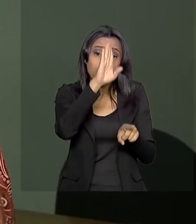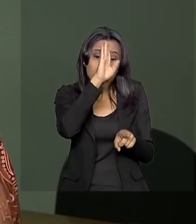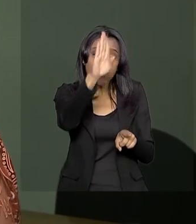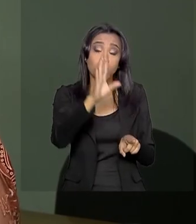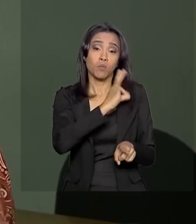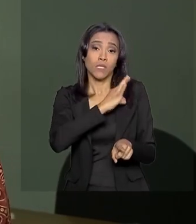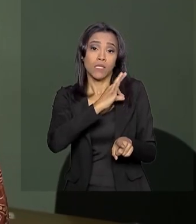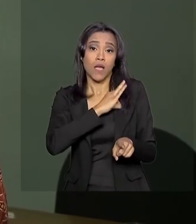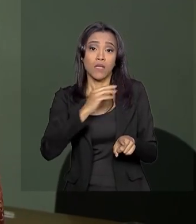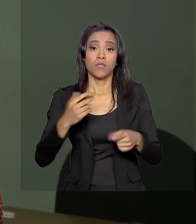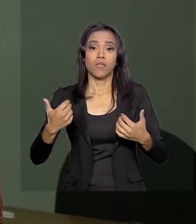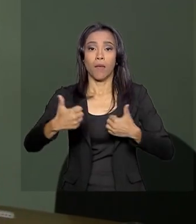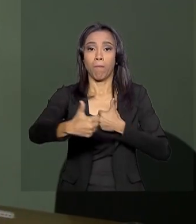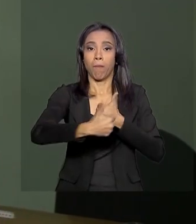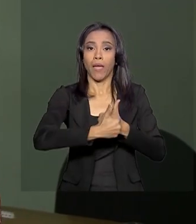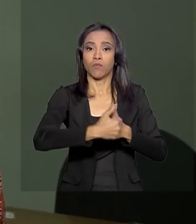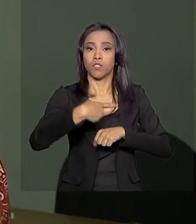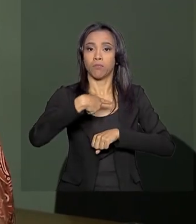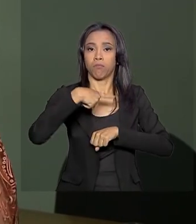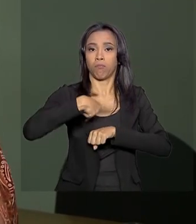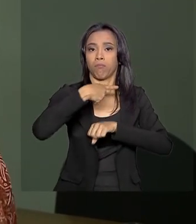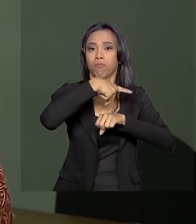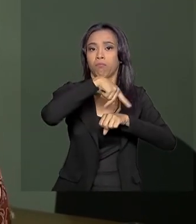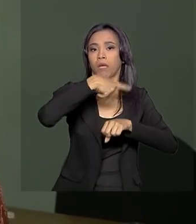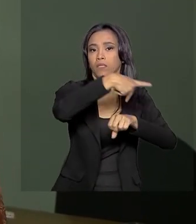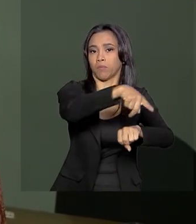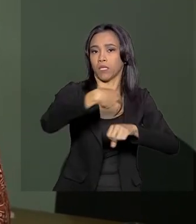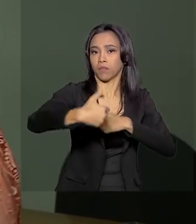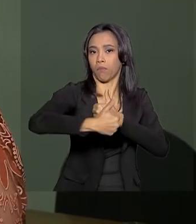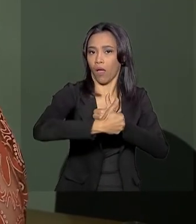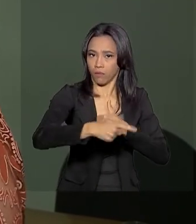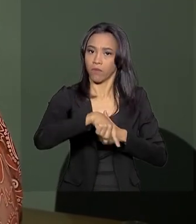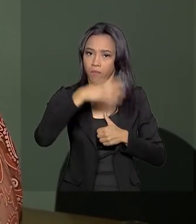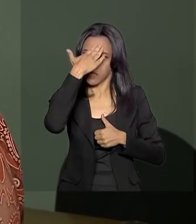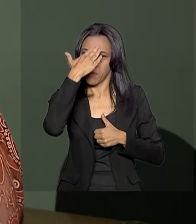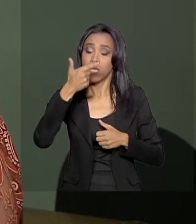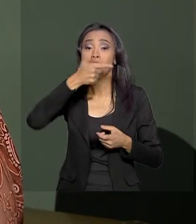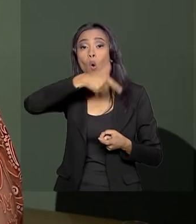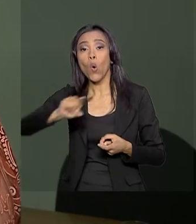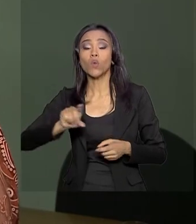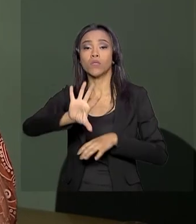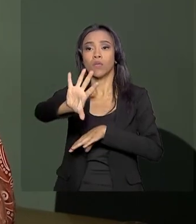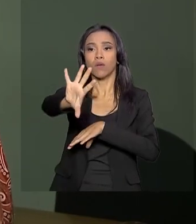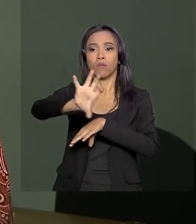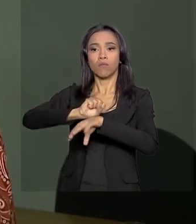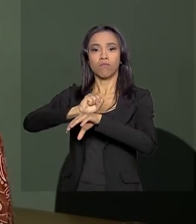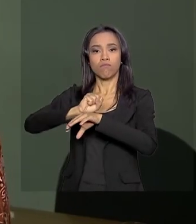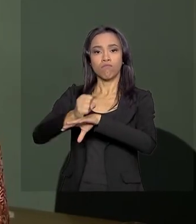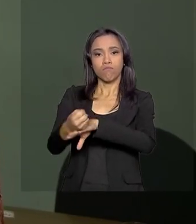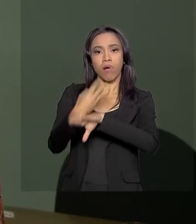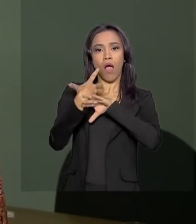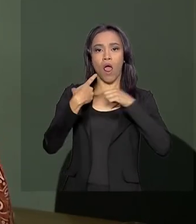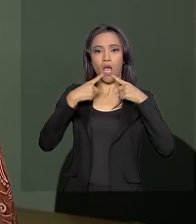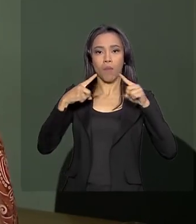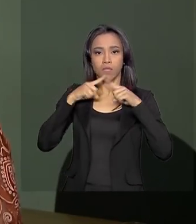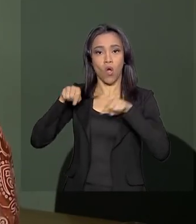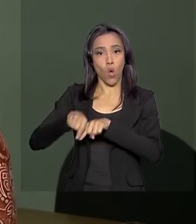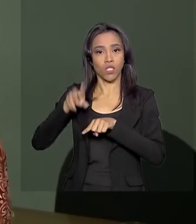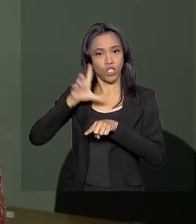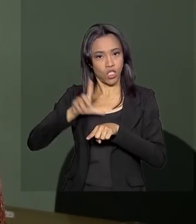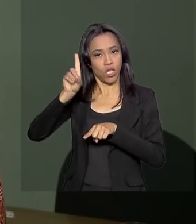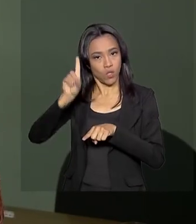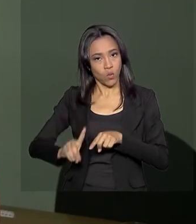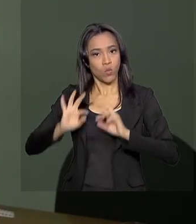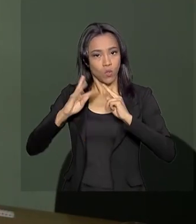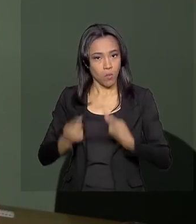Então os aplicativos serão entregues em breve. E temos uma nova ouvidoria que está sendo entregue para o Brasil. Essa ouvidoria de direitos humanos,